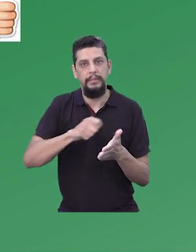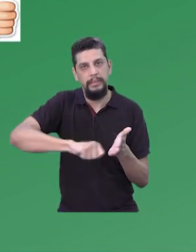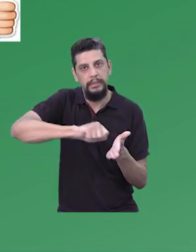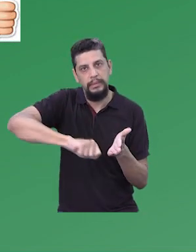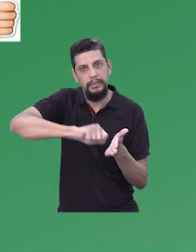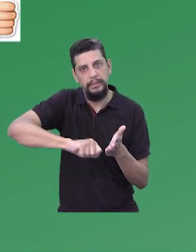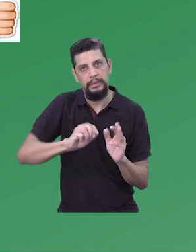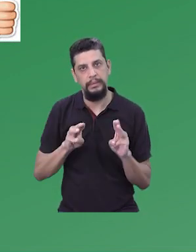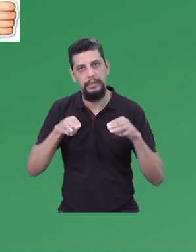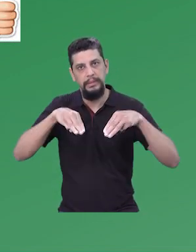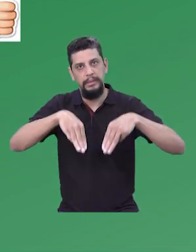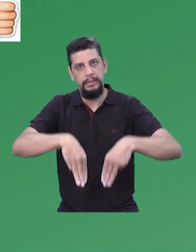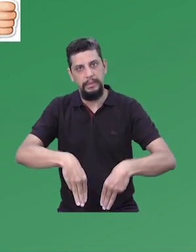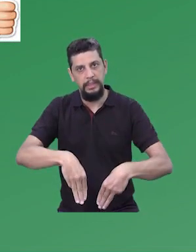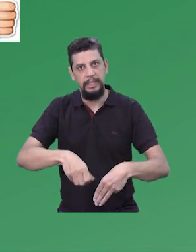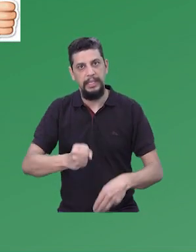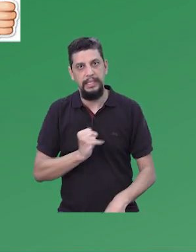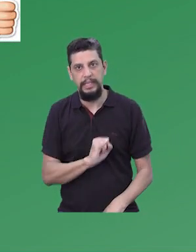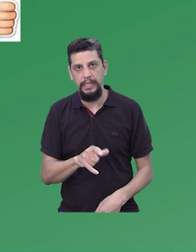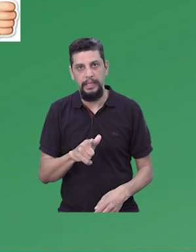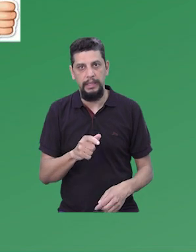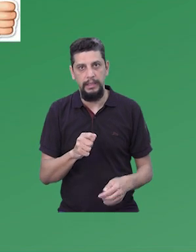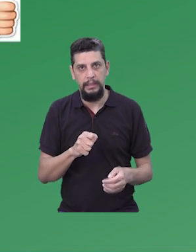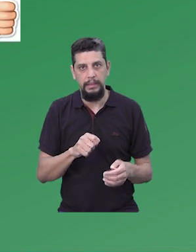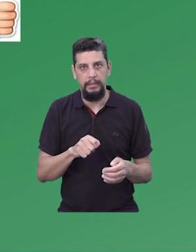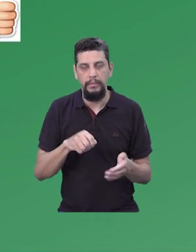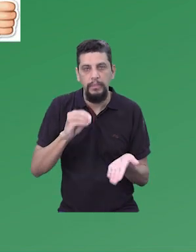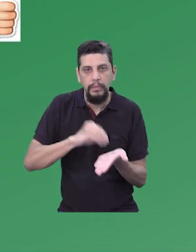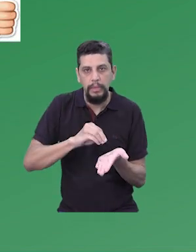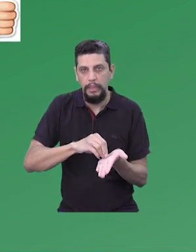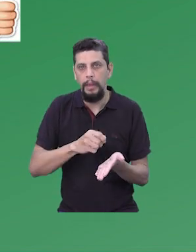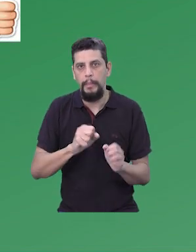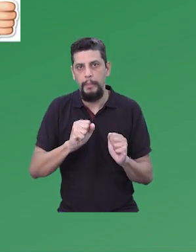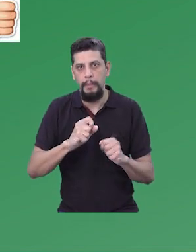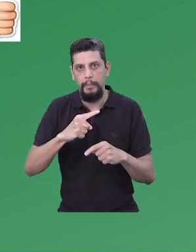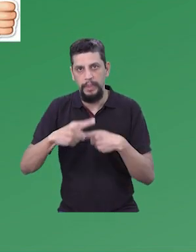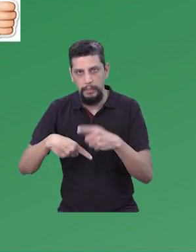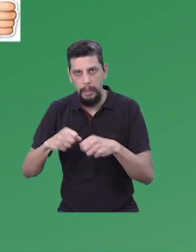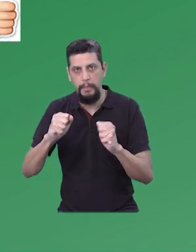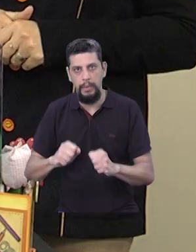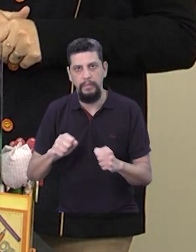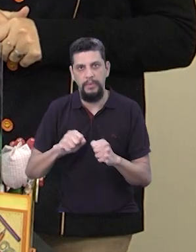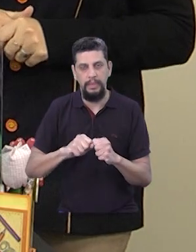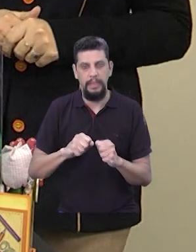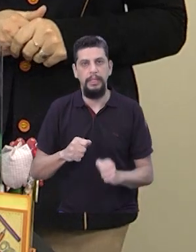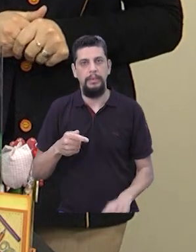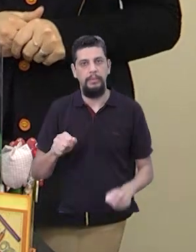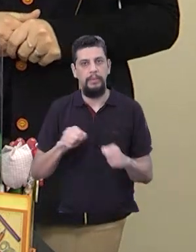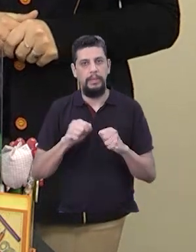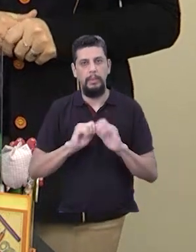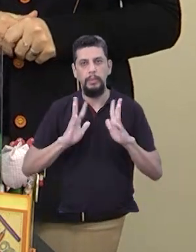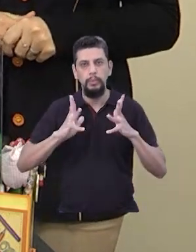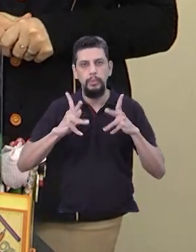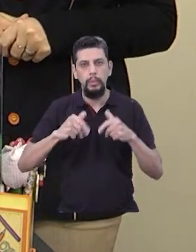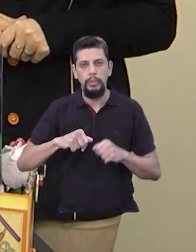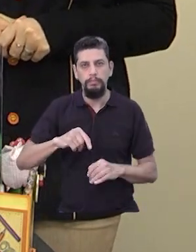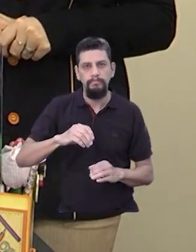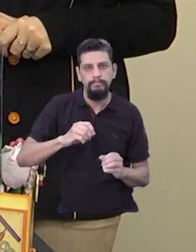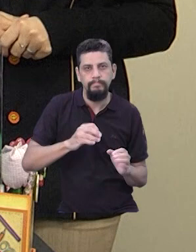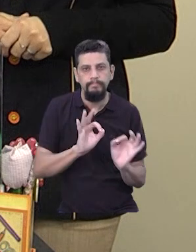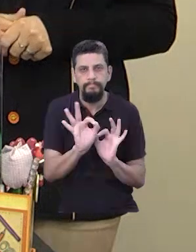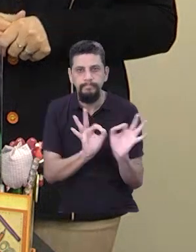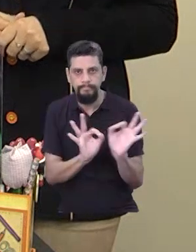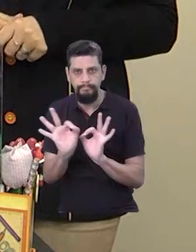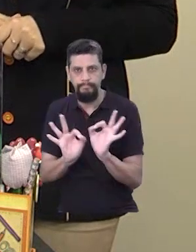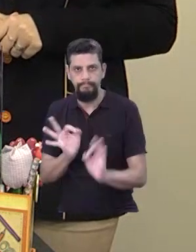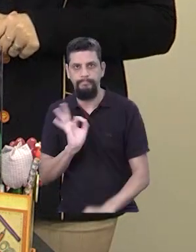uma atividade final, que se eles não terminaram, eles podem terminar durante a semana, né? Então, nós conseguimos cumprir com tudo que nós